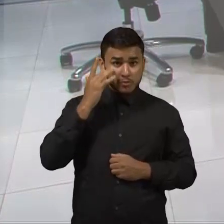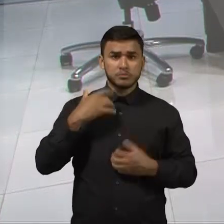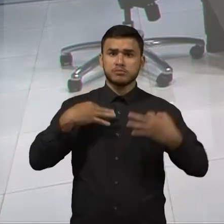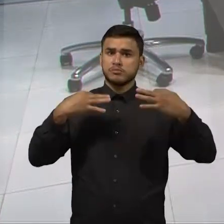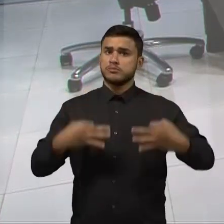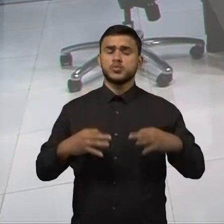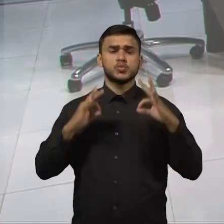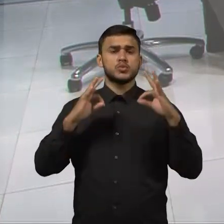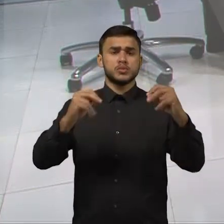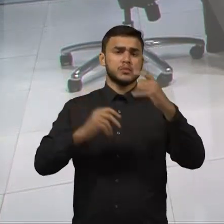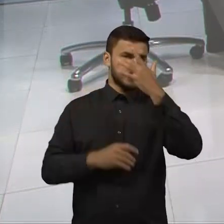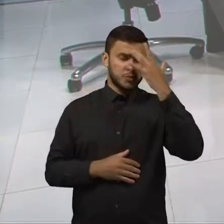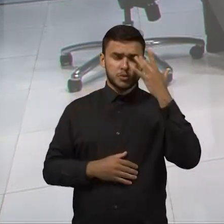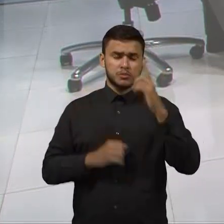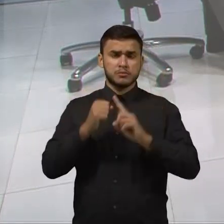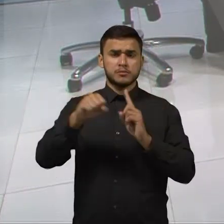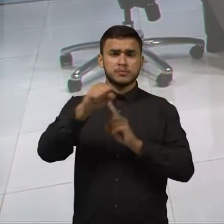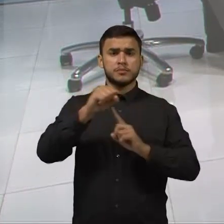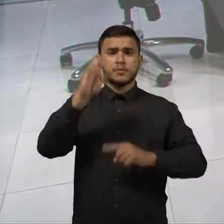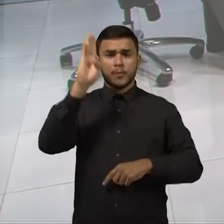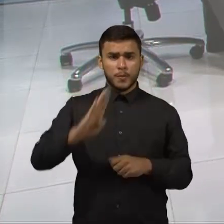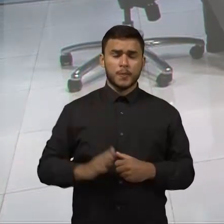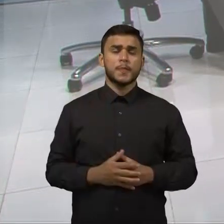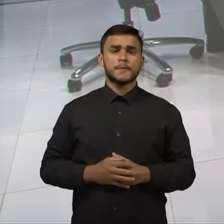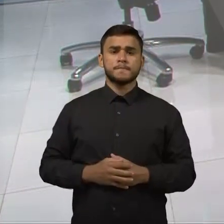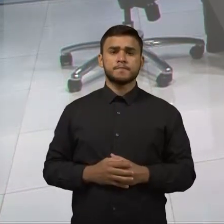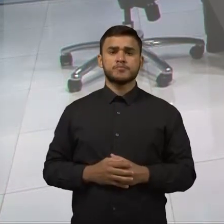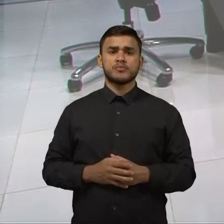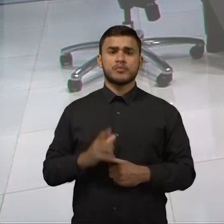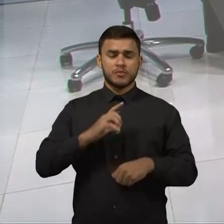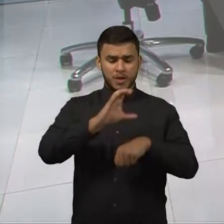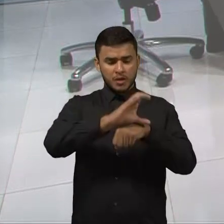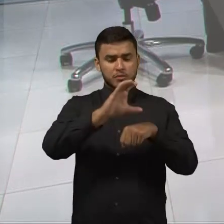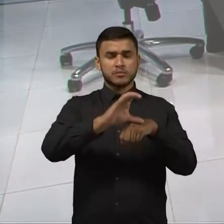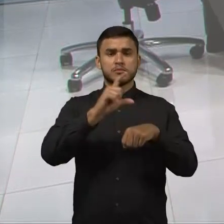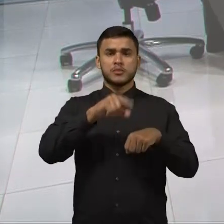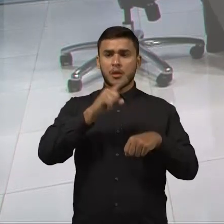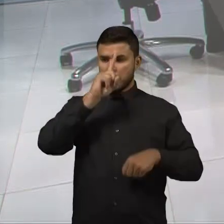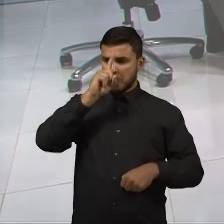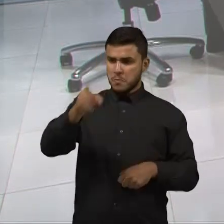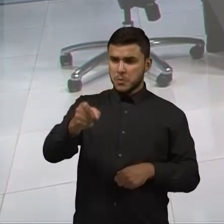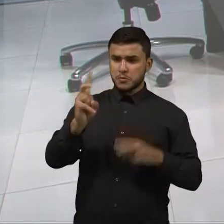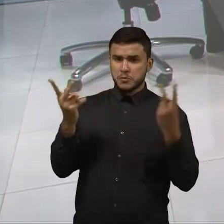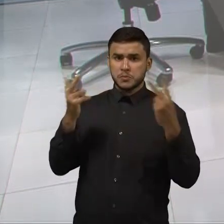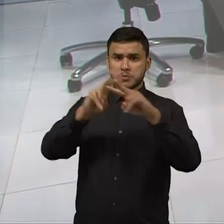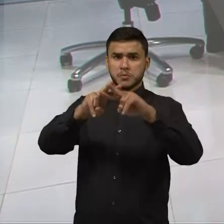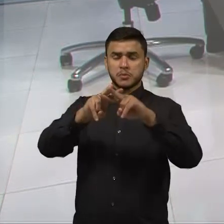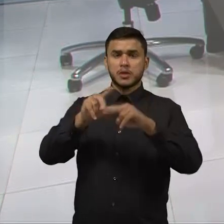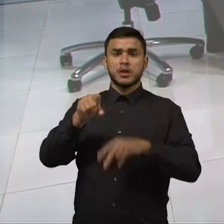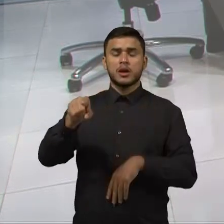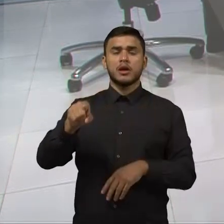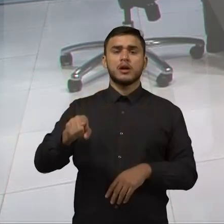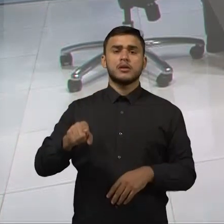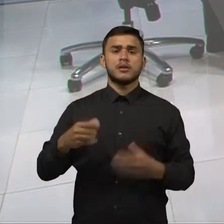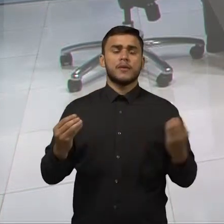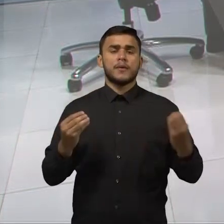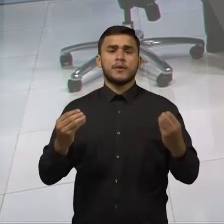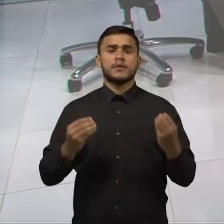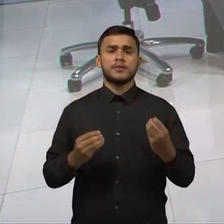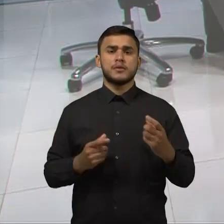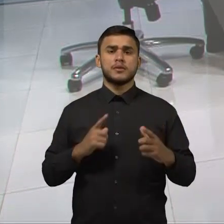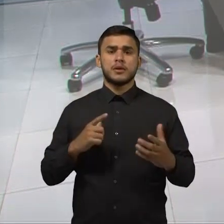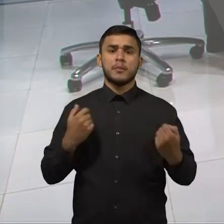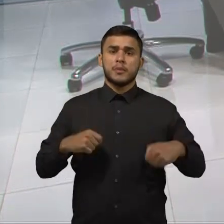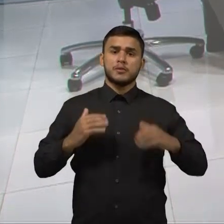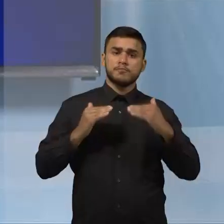cidadão brasileiro, que não pode ter no seu direito ter a constrição de ter uma prisão decretada e não poder impetrar um